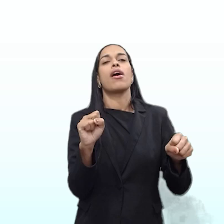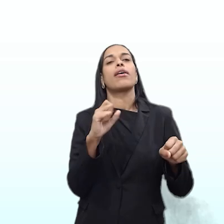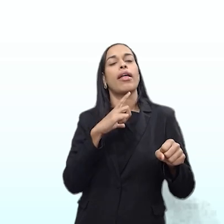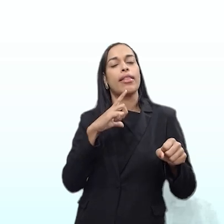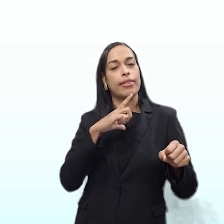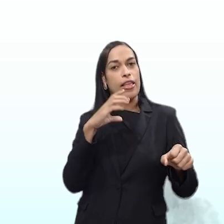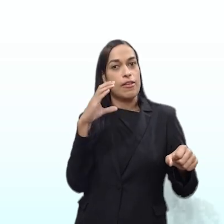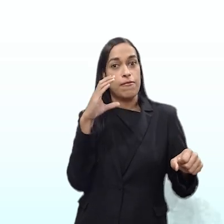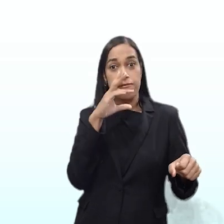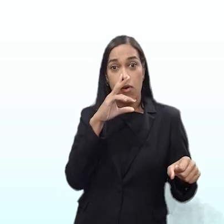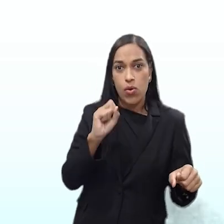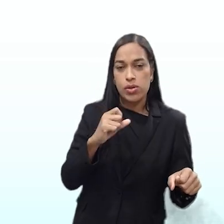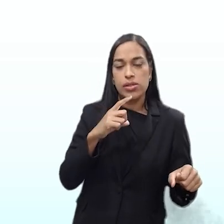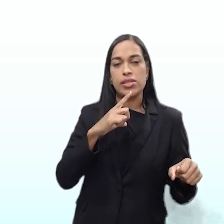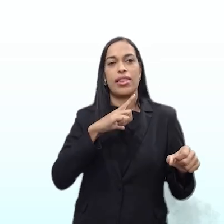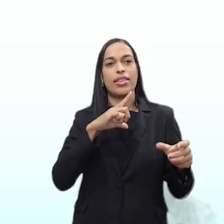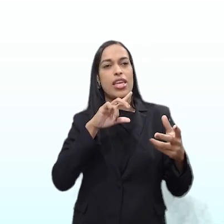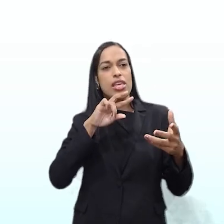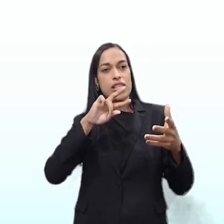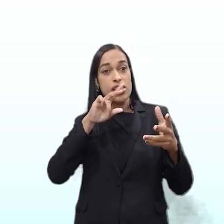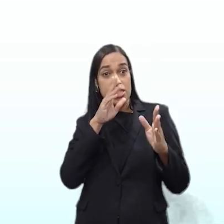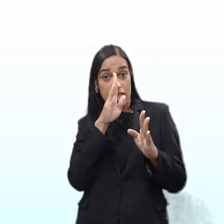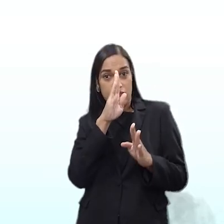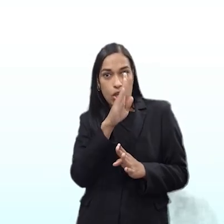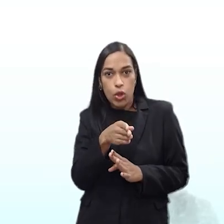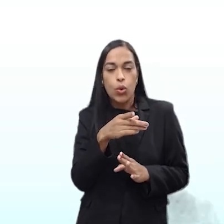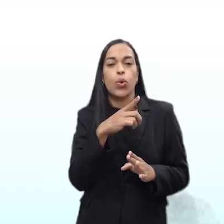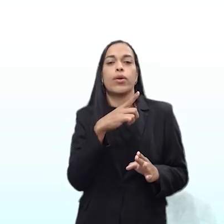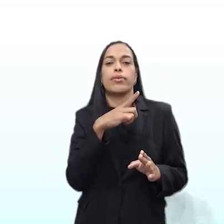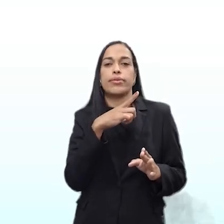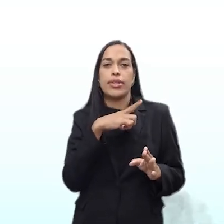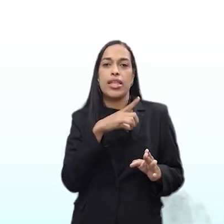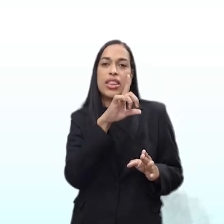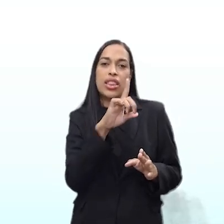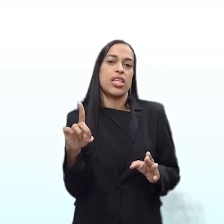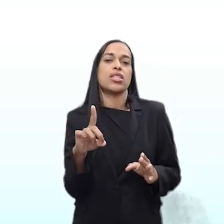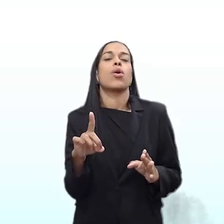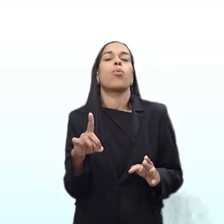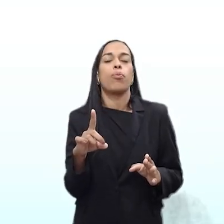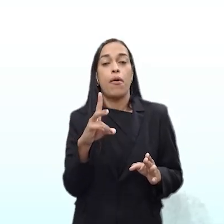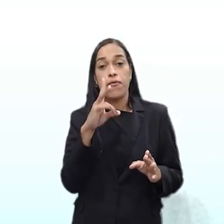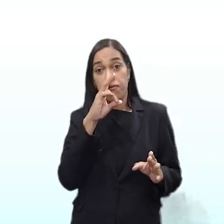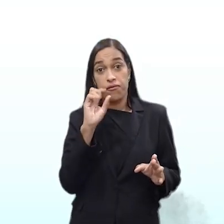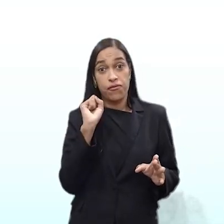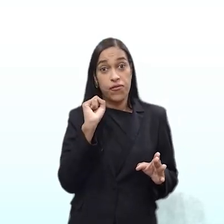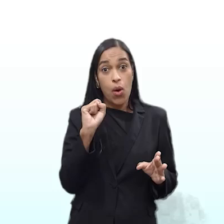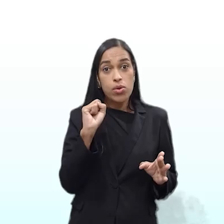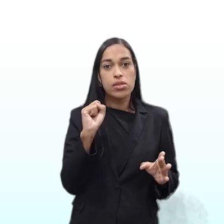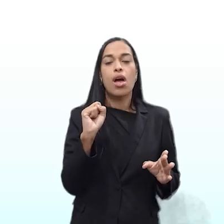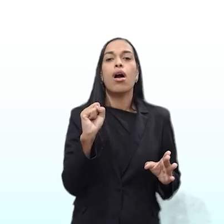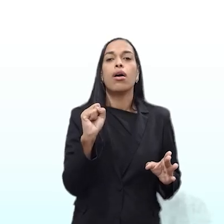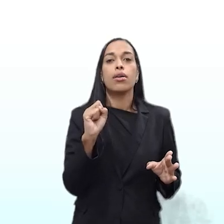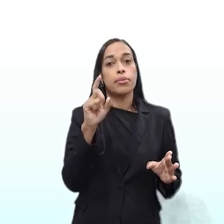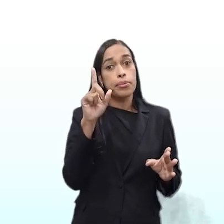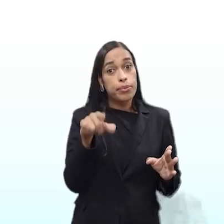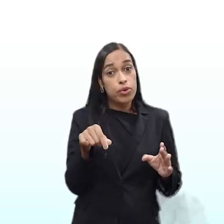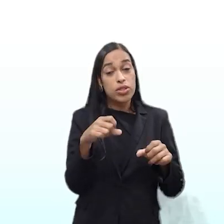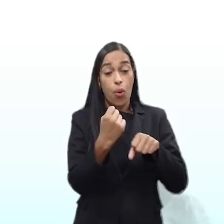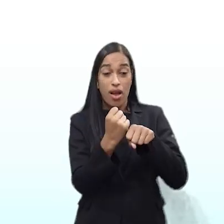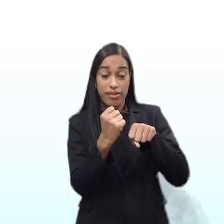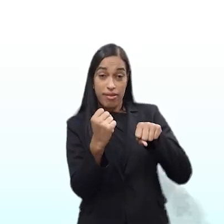direção e também tem um sentido. E que é importante que você lembre-se que força, por ser uma grandeza vetorial,